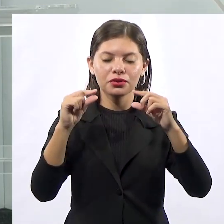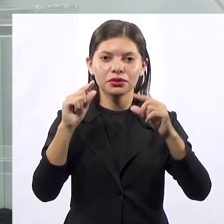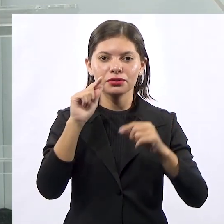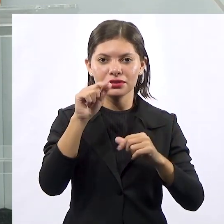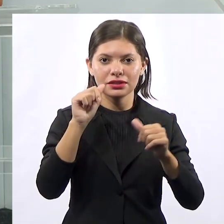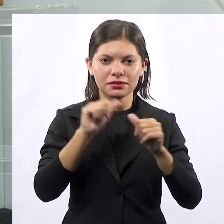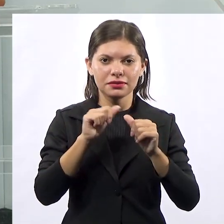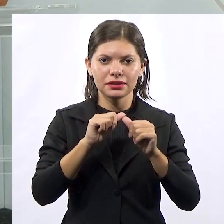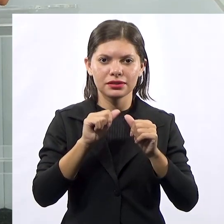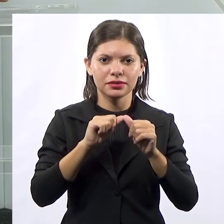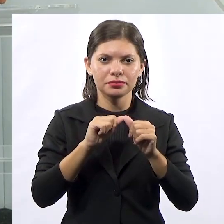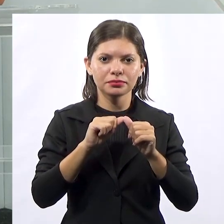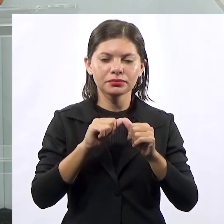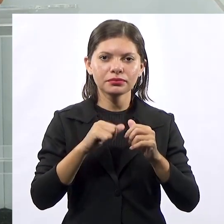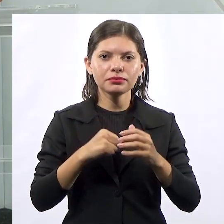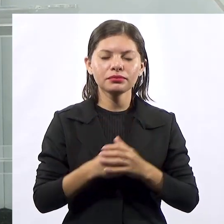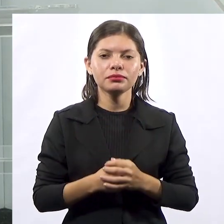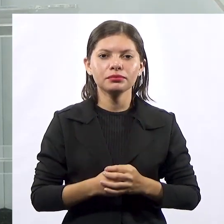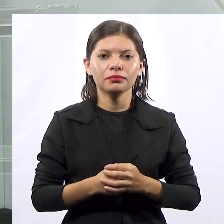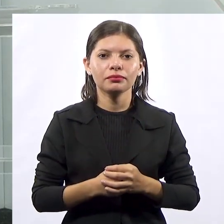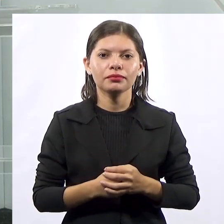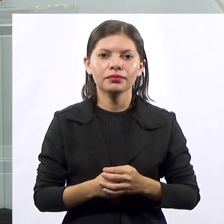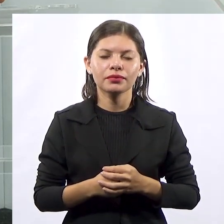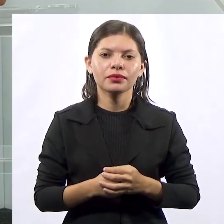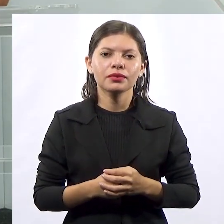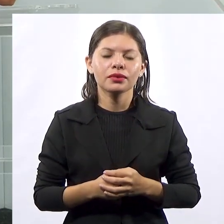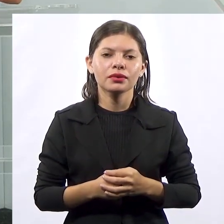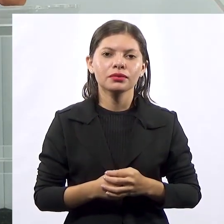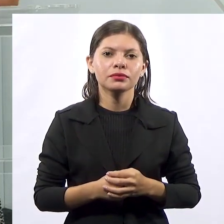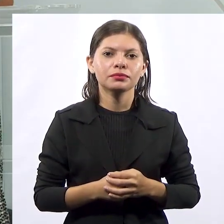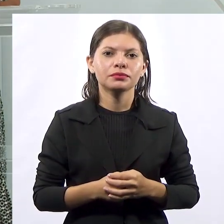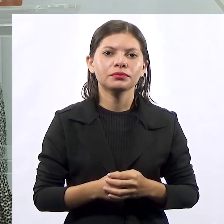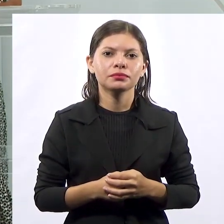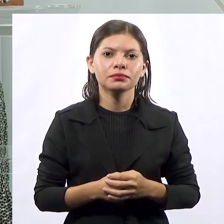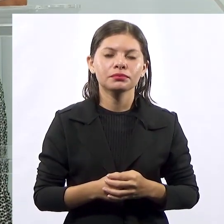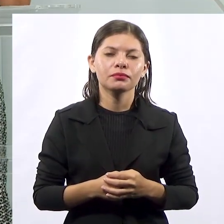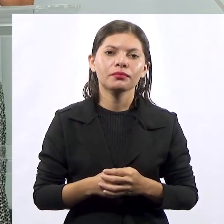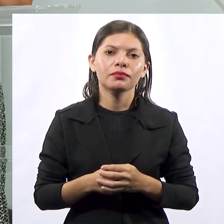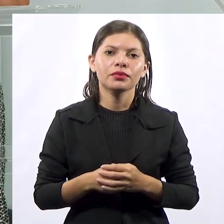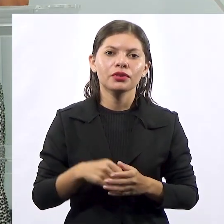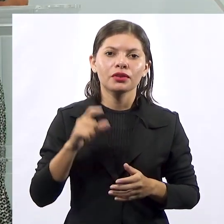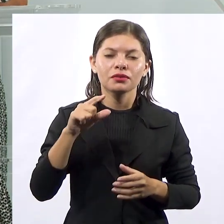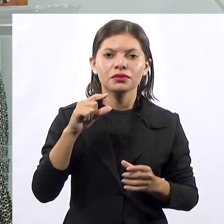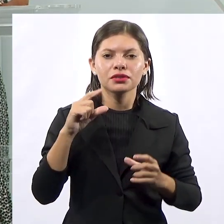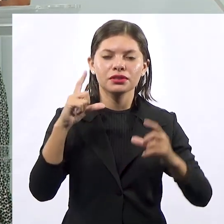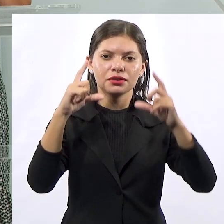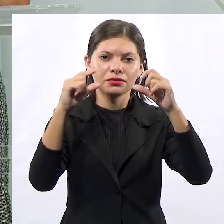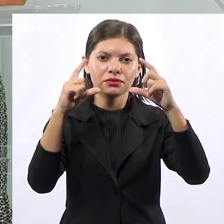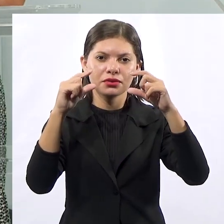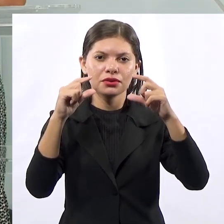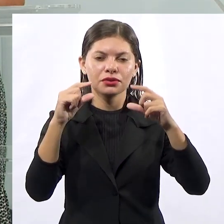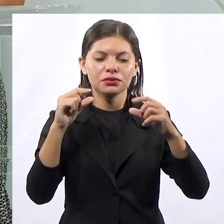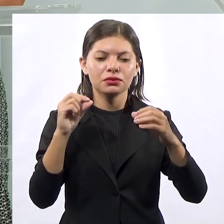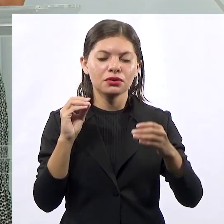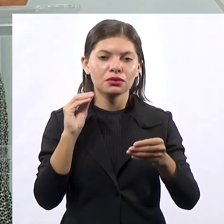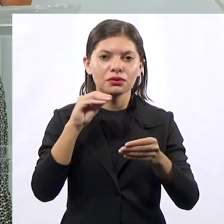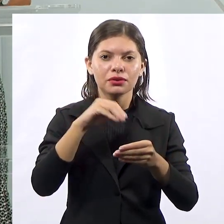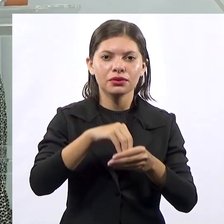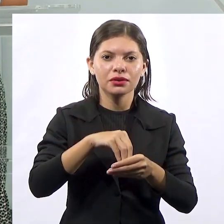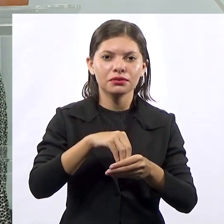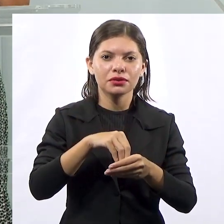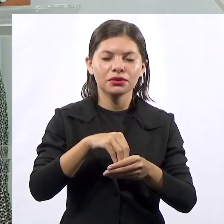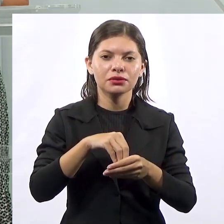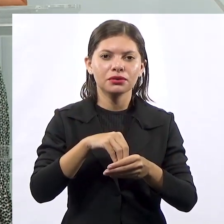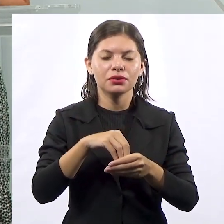você. Apêndice é todo o material feito por você, né, que é o autor do relatório. Você fez uma foto, você pode inserir essa